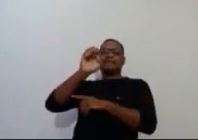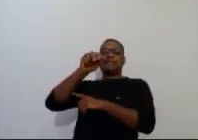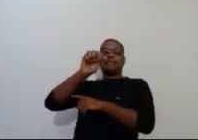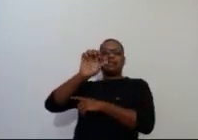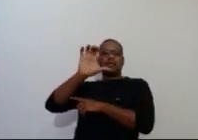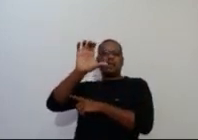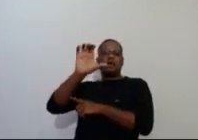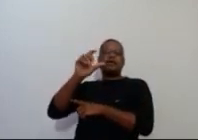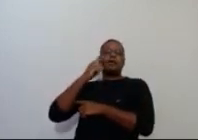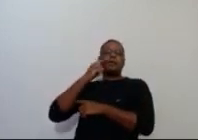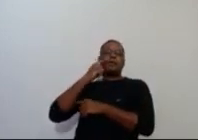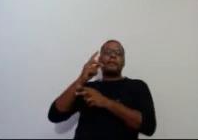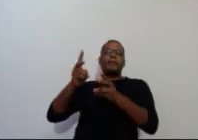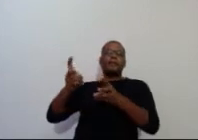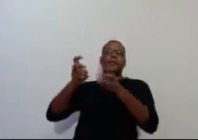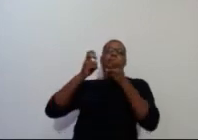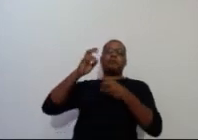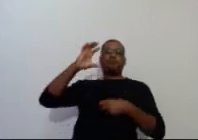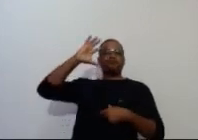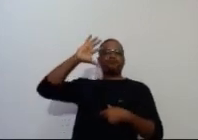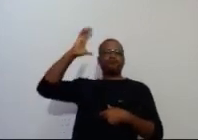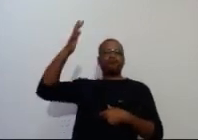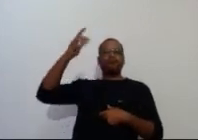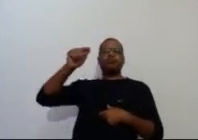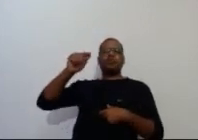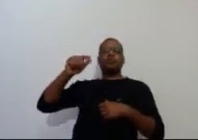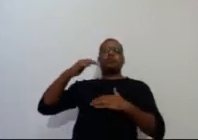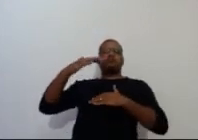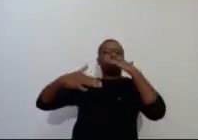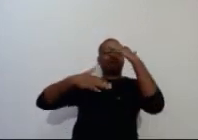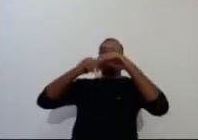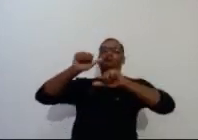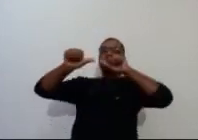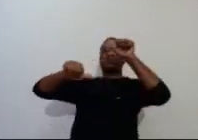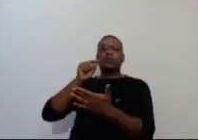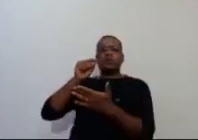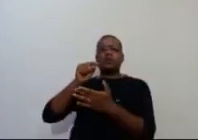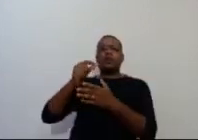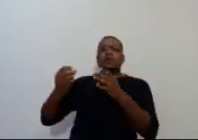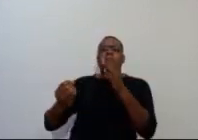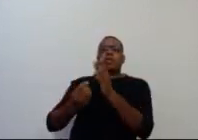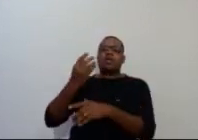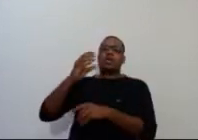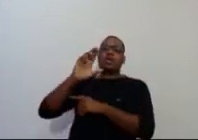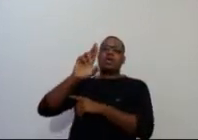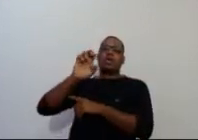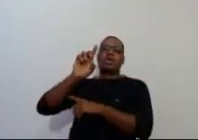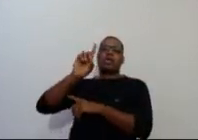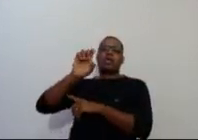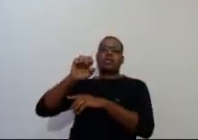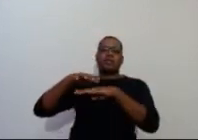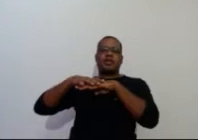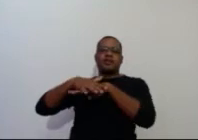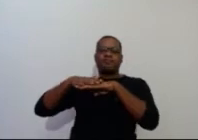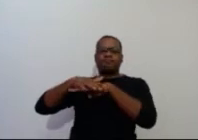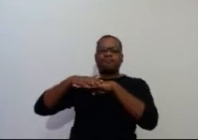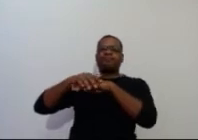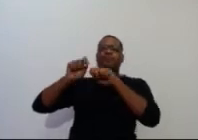de todos os diretores, no sentido de realmente, de fato, montar uma rede, atuar de forma